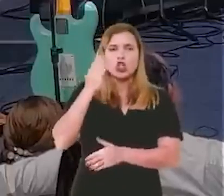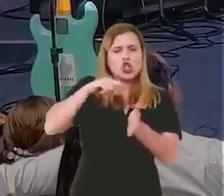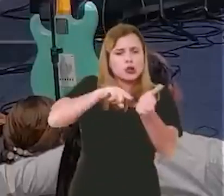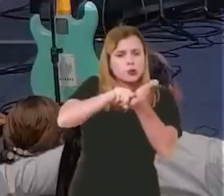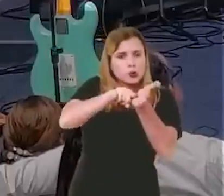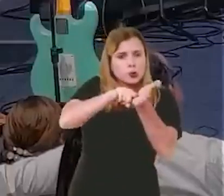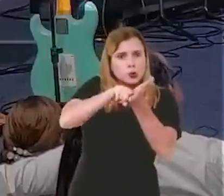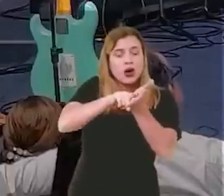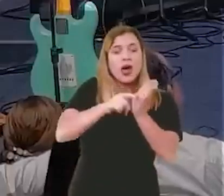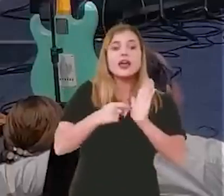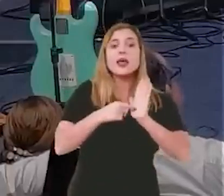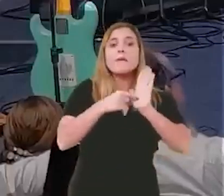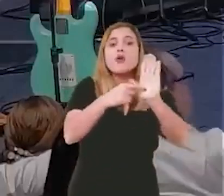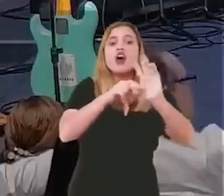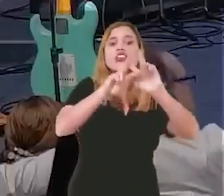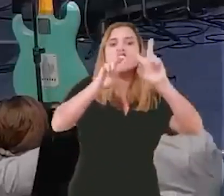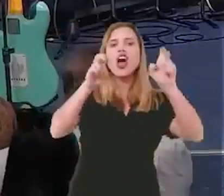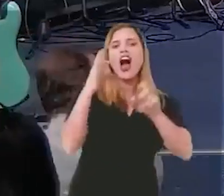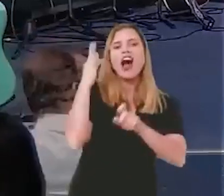do subjuntivo.